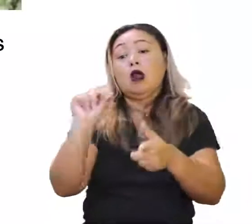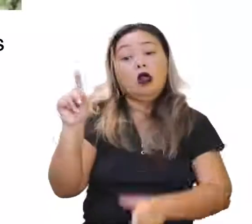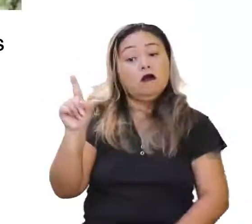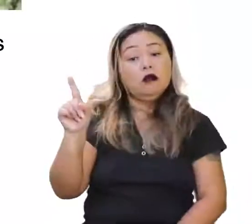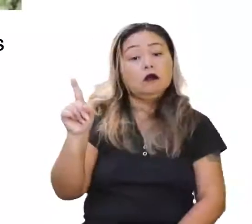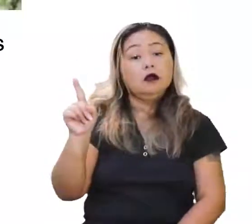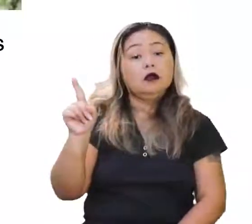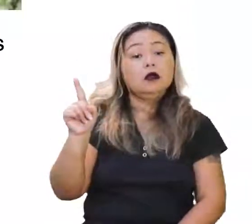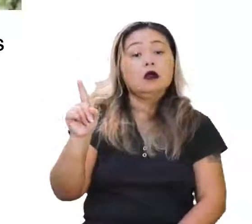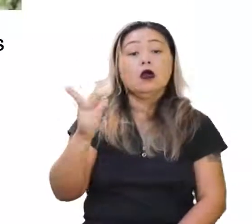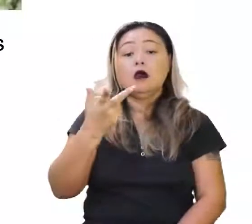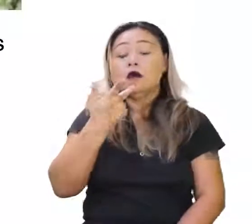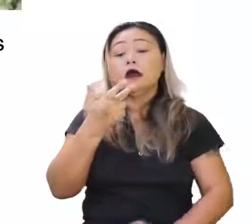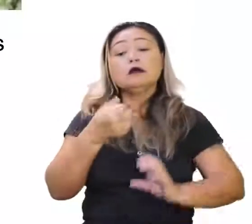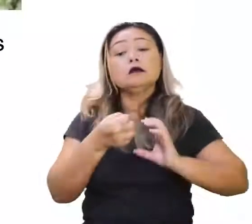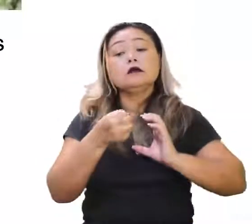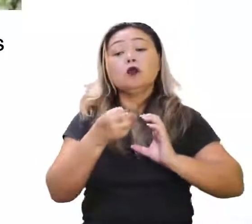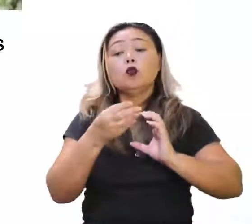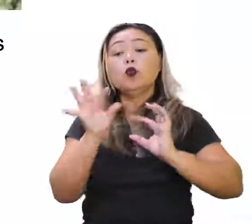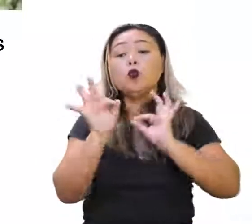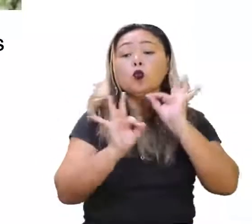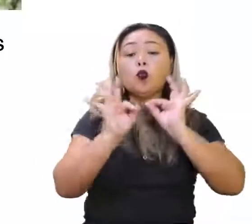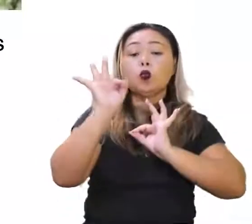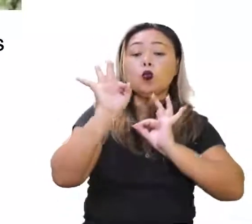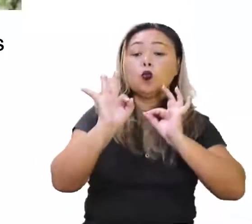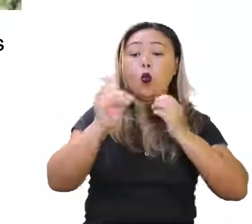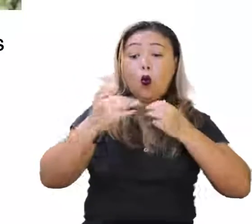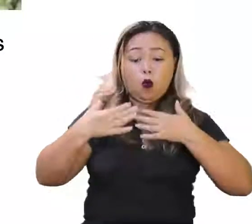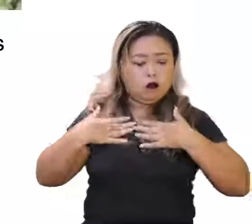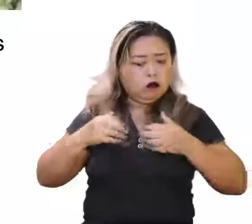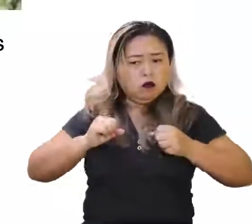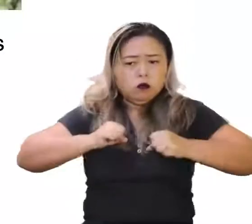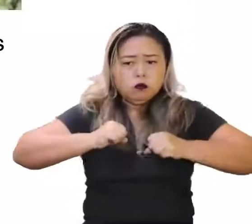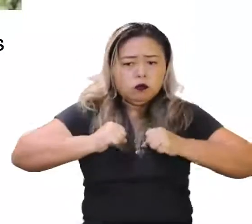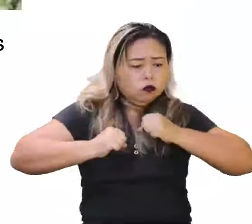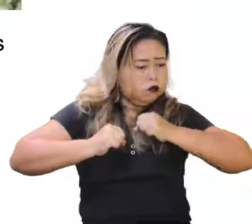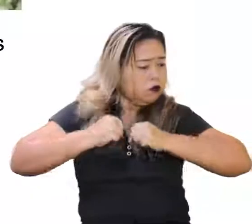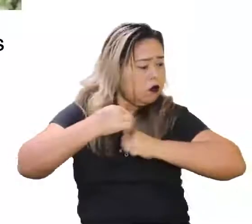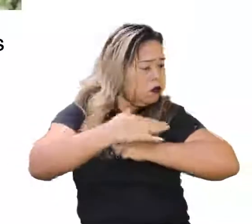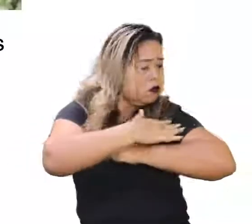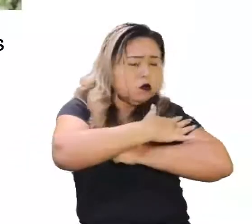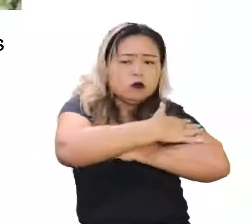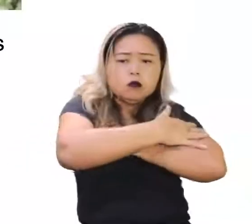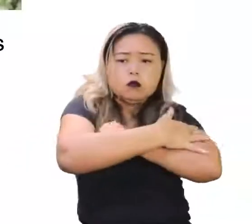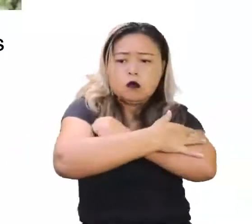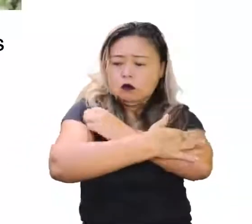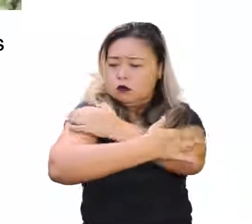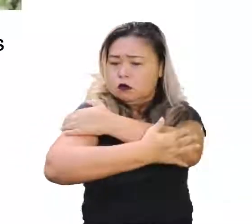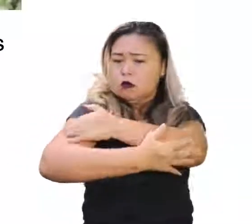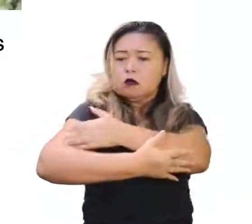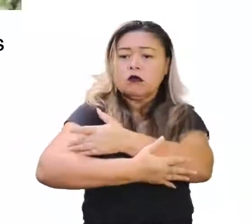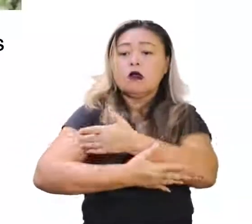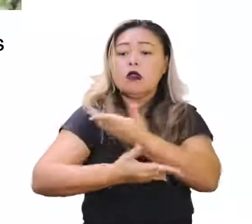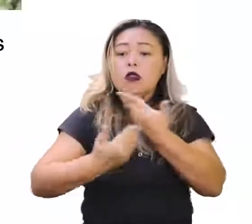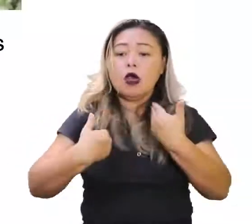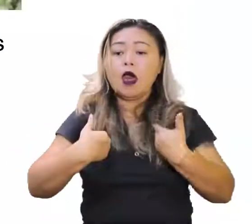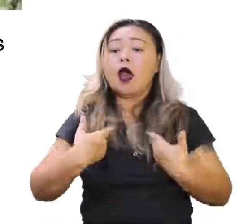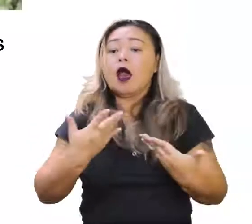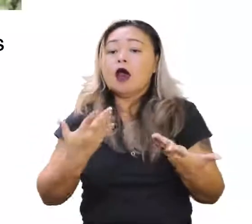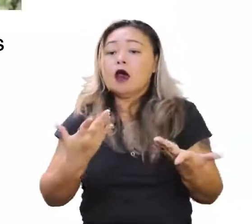para vocês é quando a gente fala sobre a estrutura corpórea, a estrutura da anatomia e